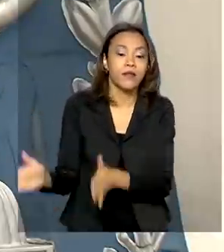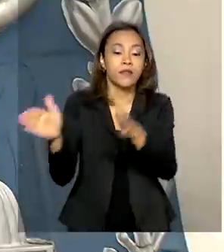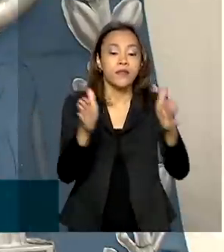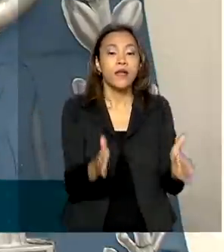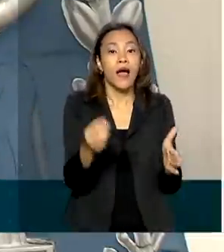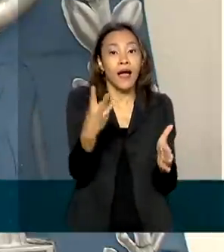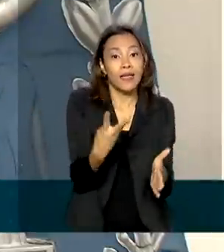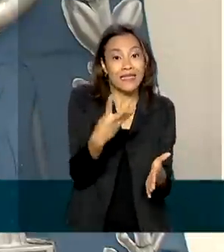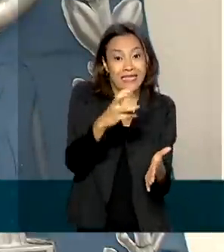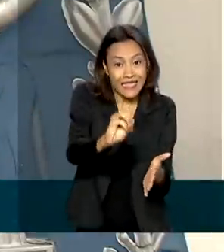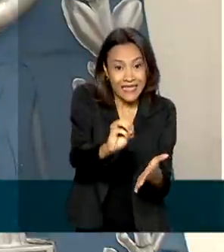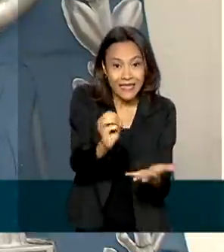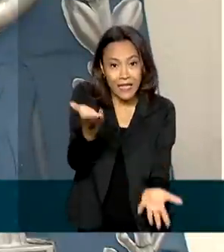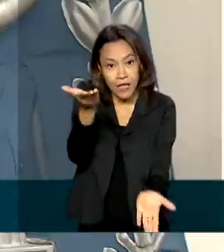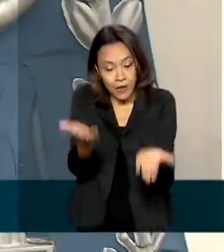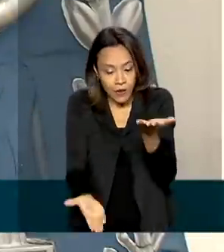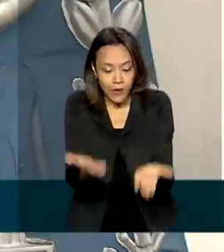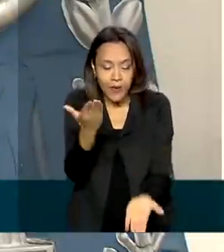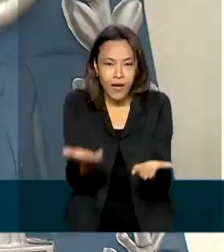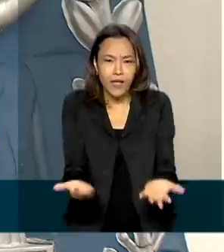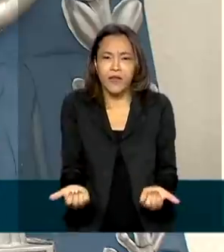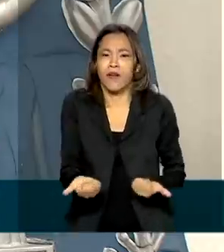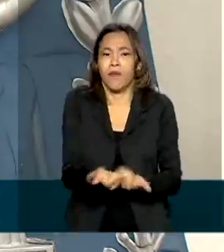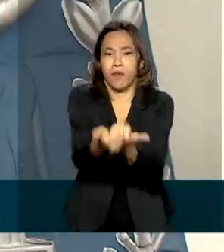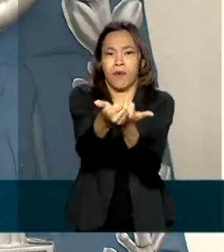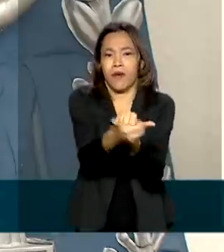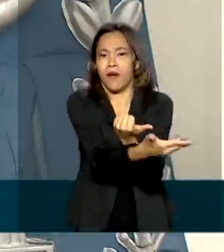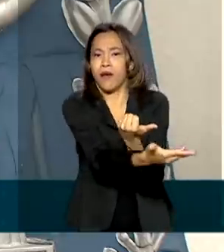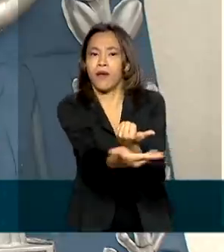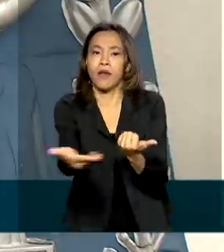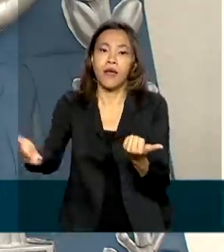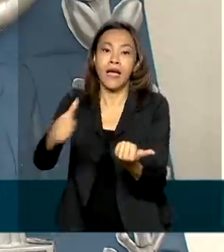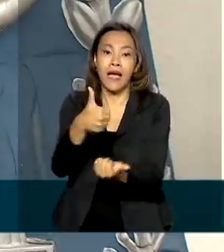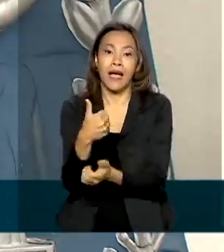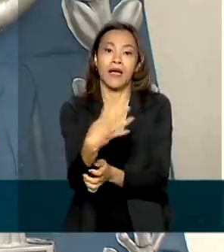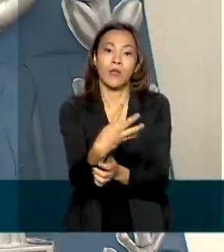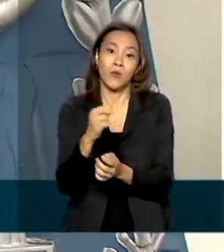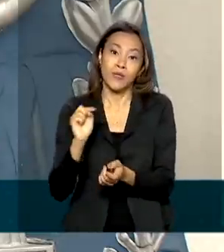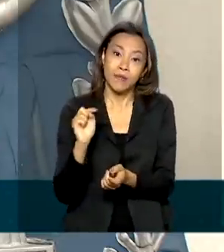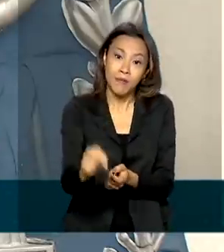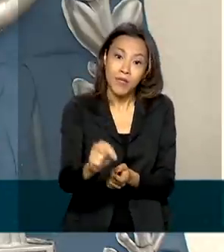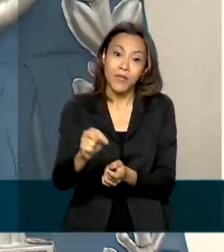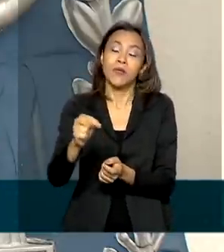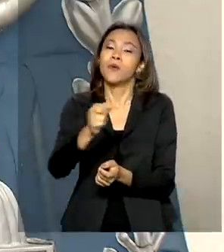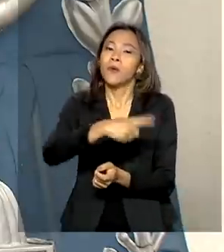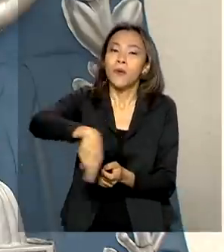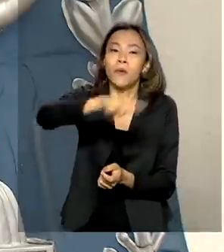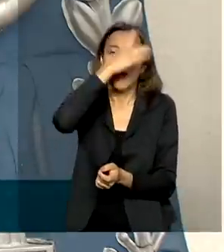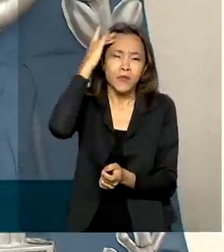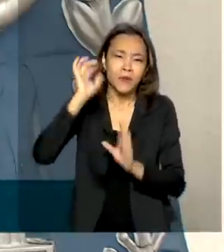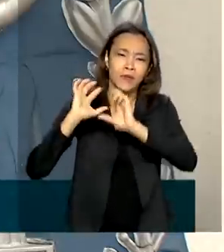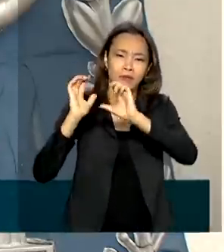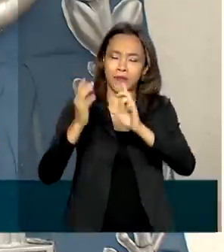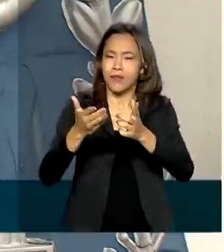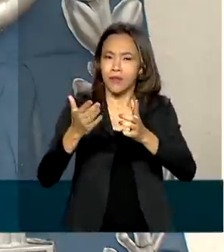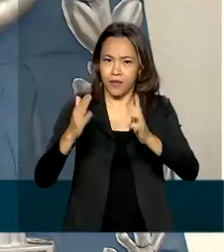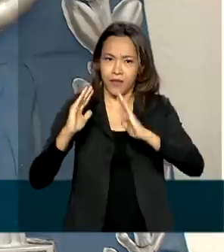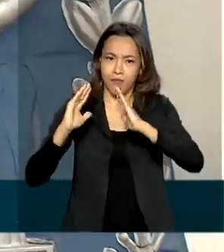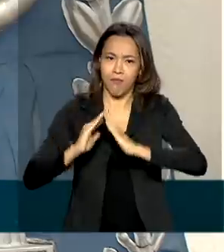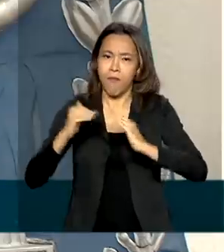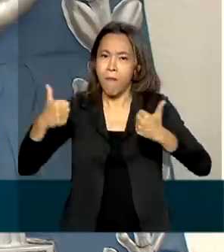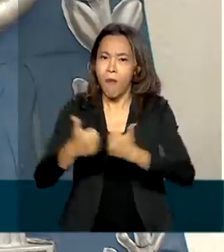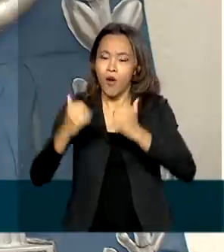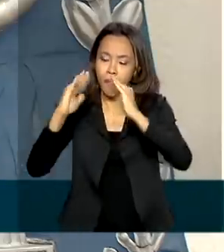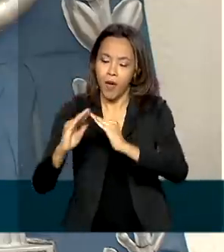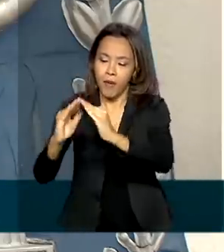alimentos, que irão beneficiar 14 mil pessoas de comunidades tradicionais e ribeirinhas manauaras, foram entregues de forma